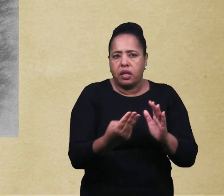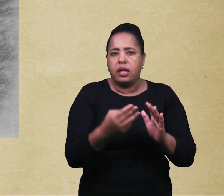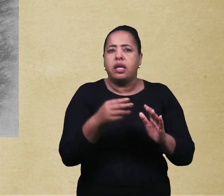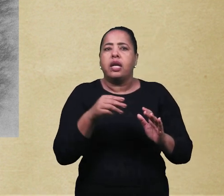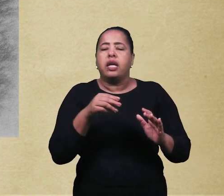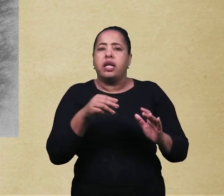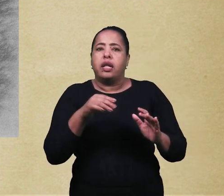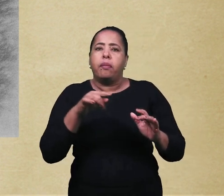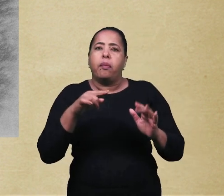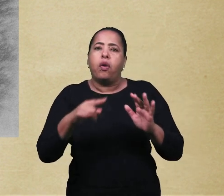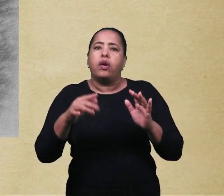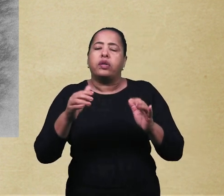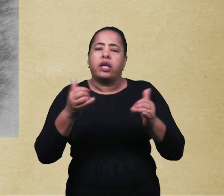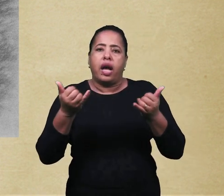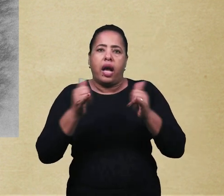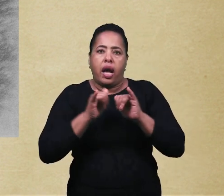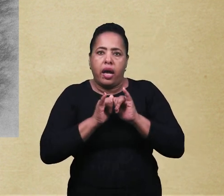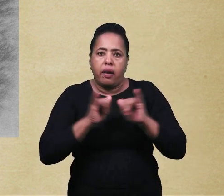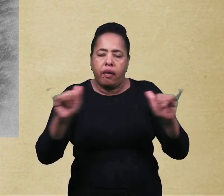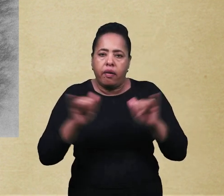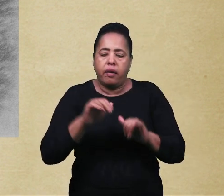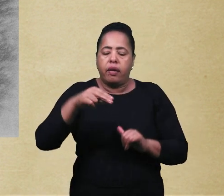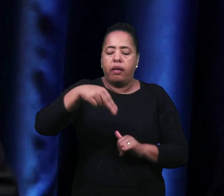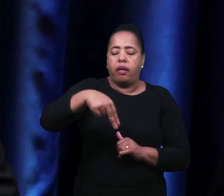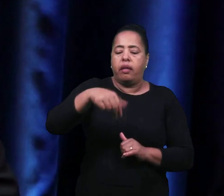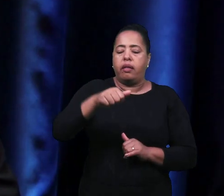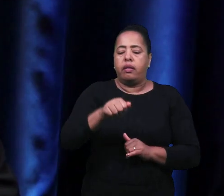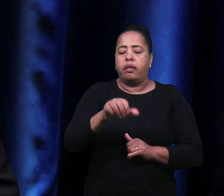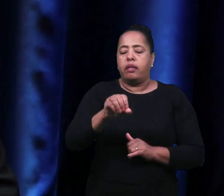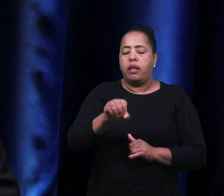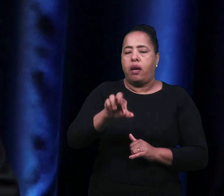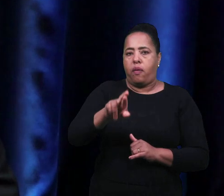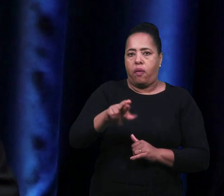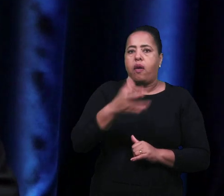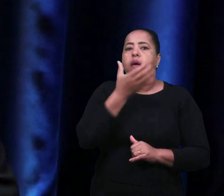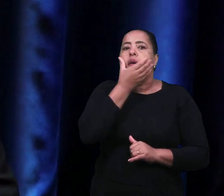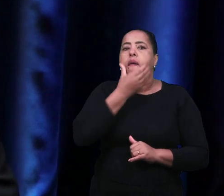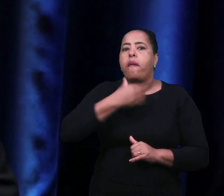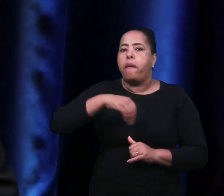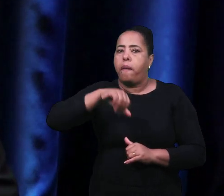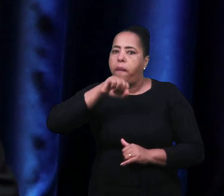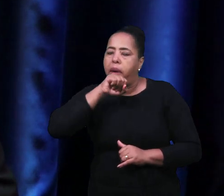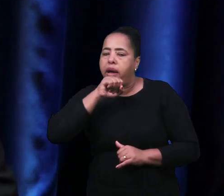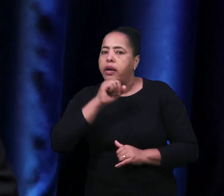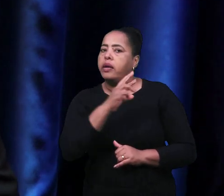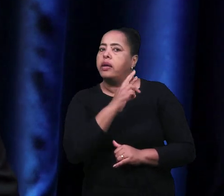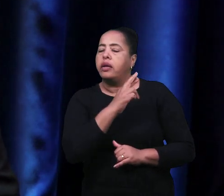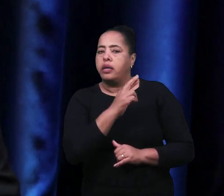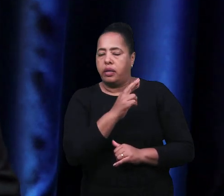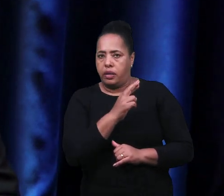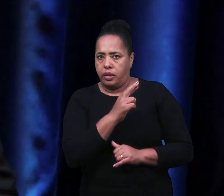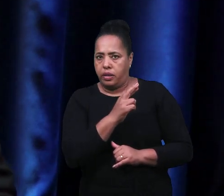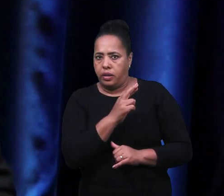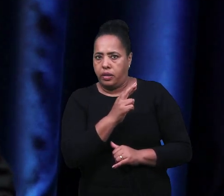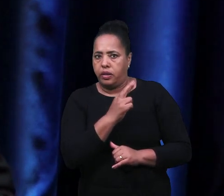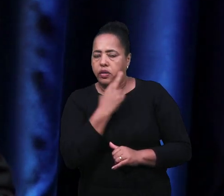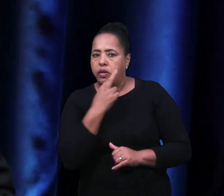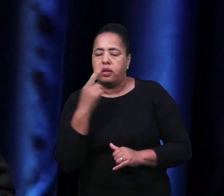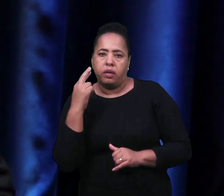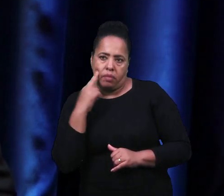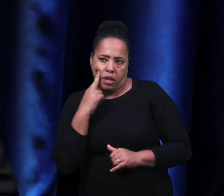seria o pai de Rebeca, né, que casaria posteriormente com Isaac, seu filho. Mas então,